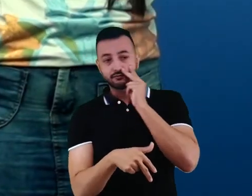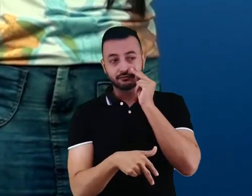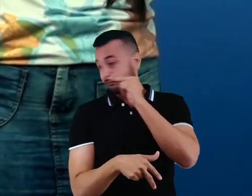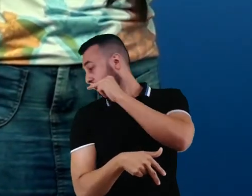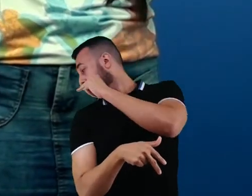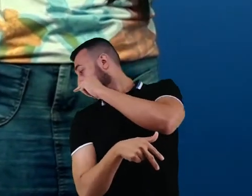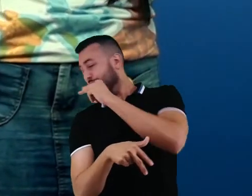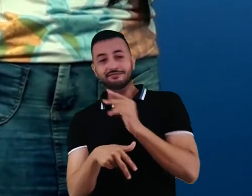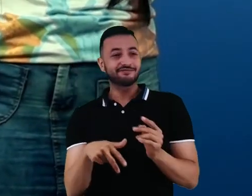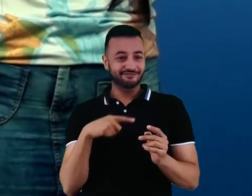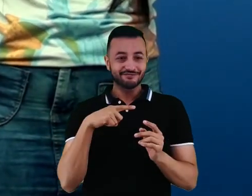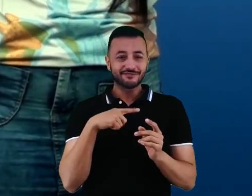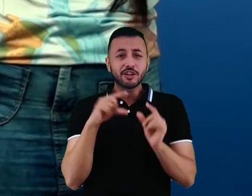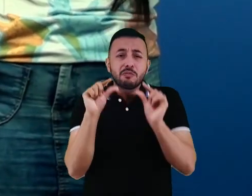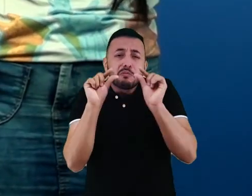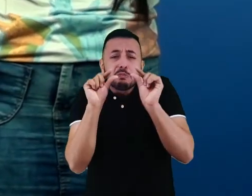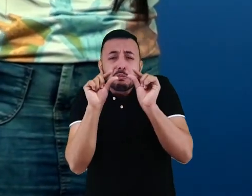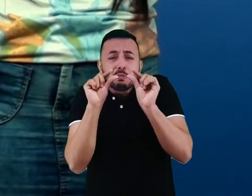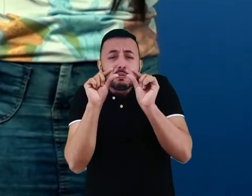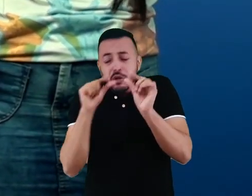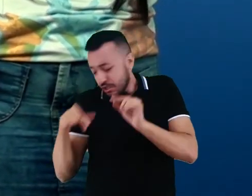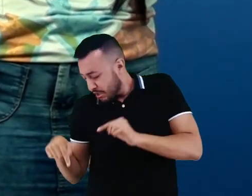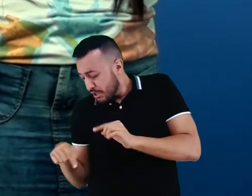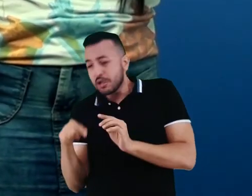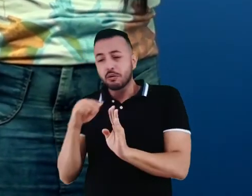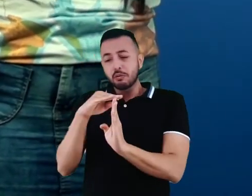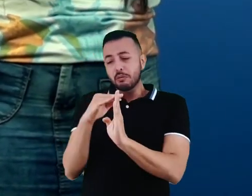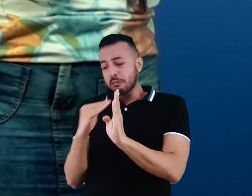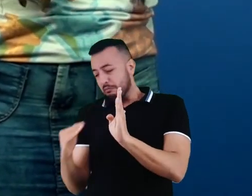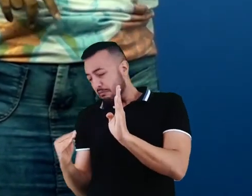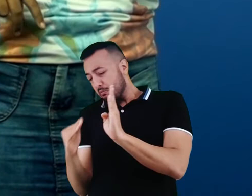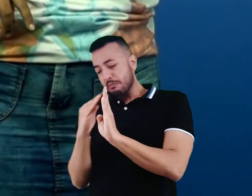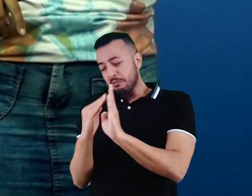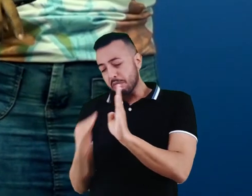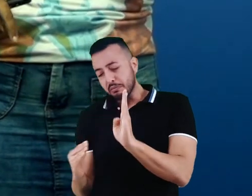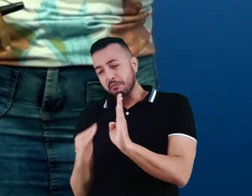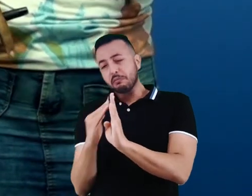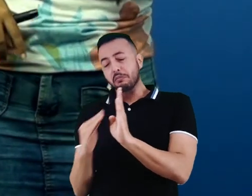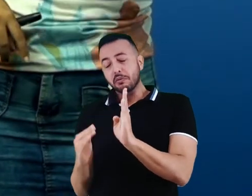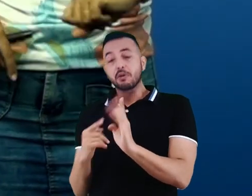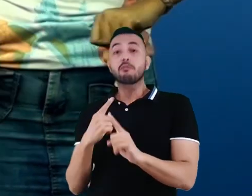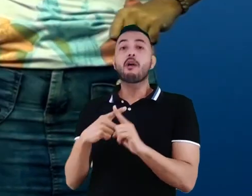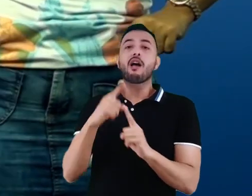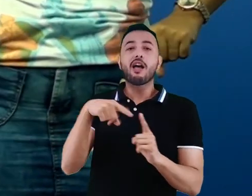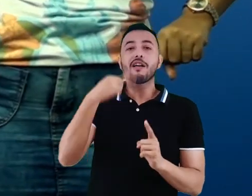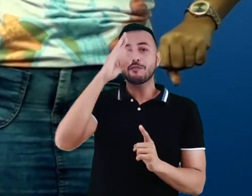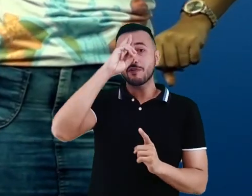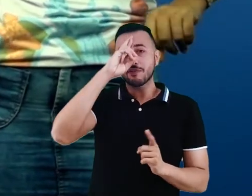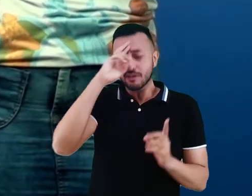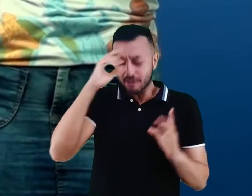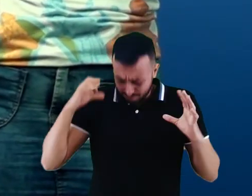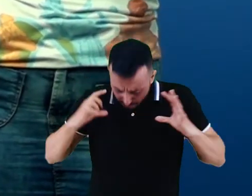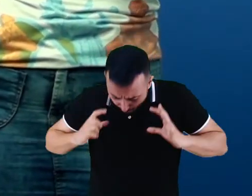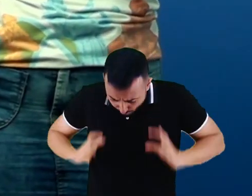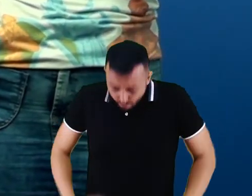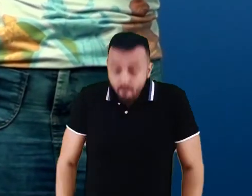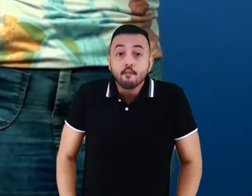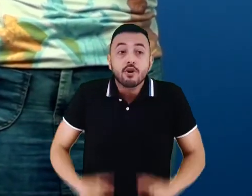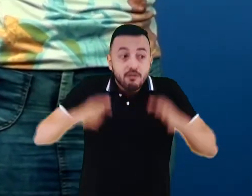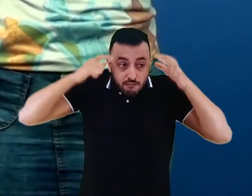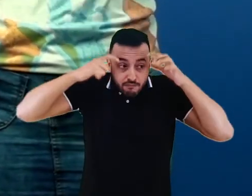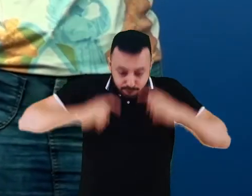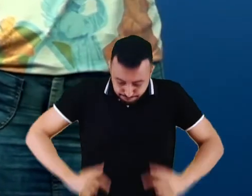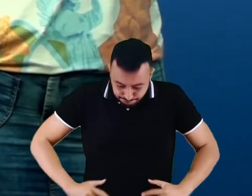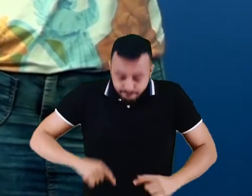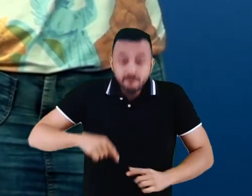seus pés, uma bolinha assim ao redor dos seus pés, bem pequenininha, é porque é meio-dia. Isso mesmo, é 12 horas do